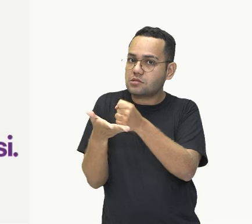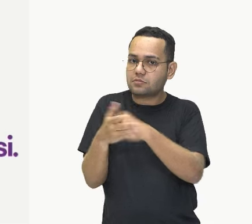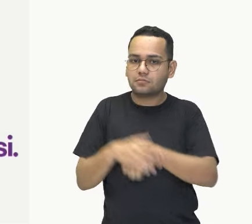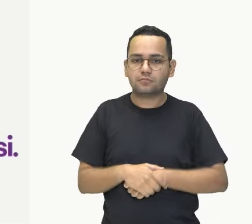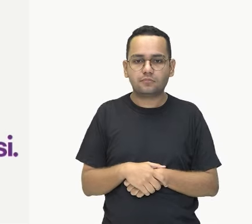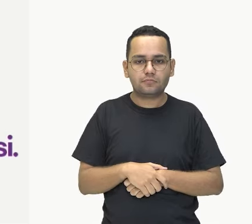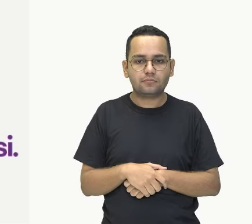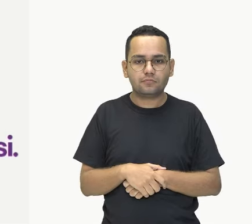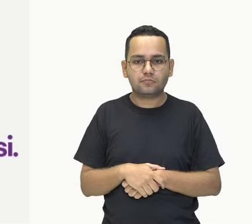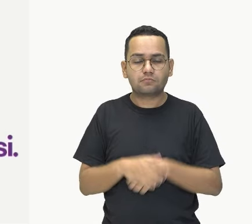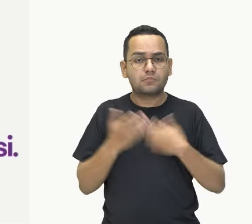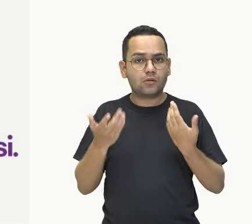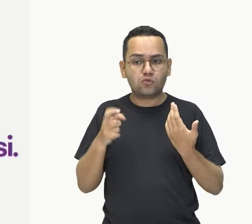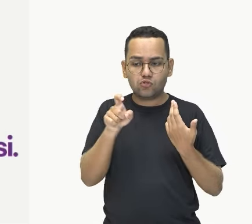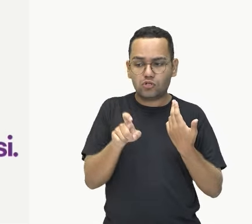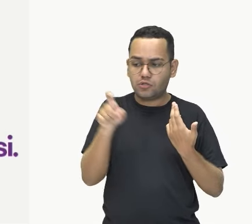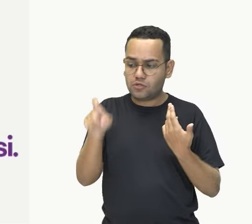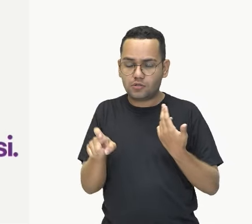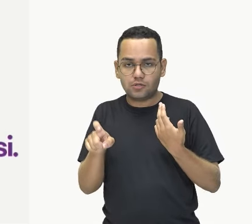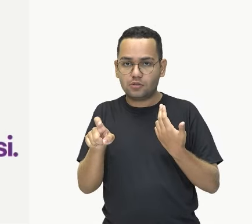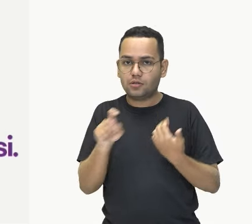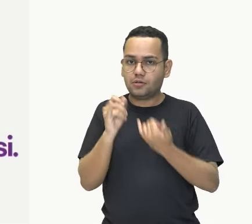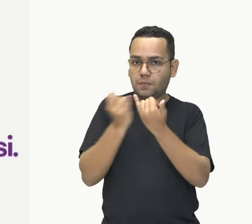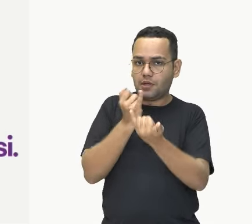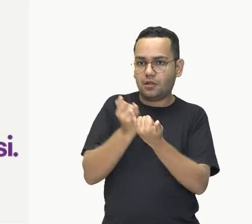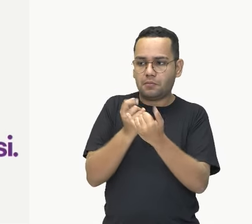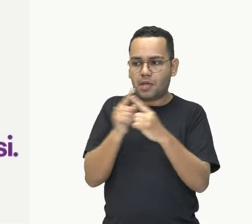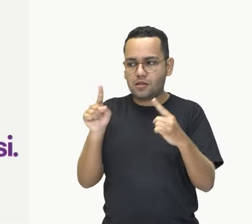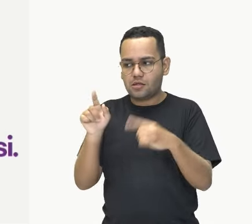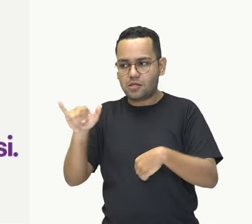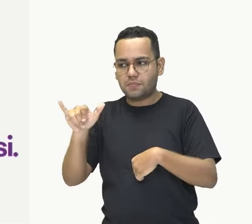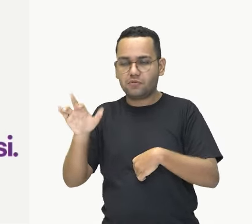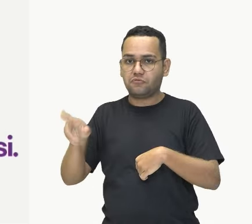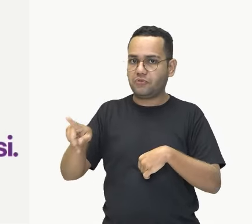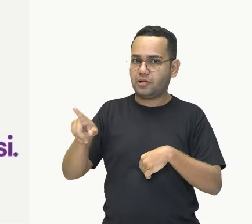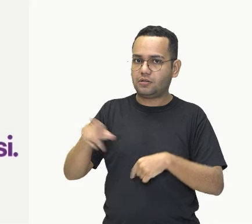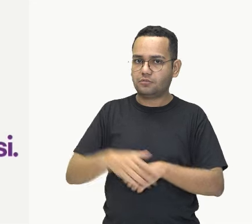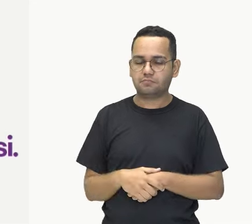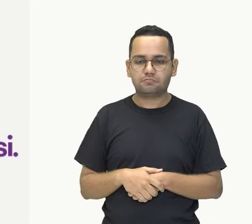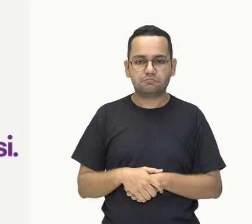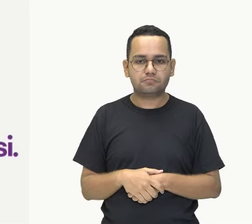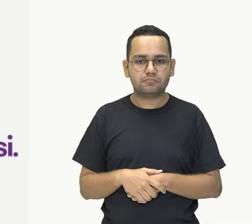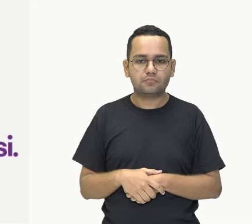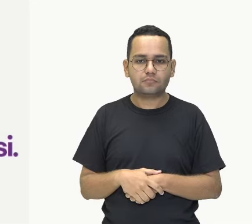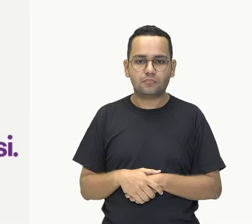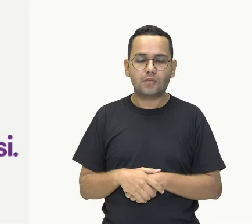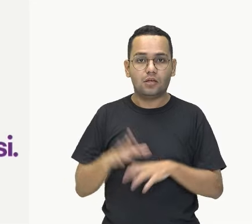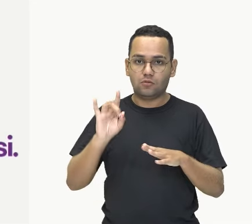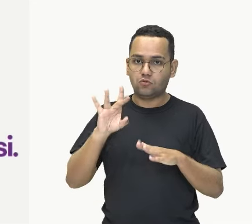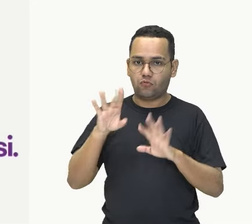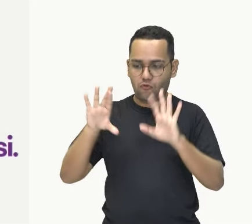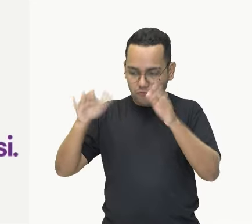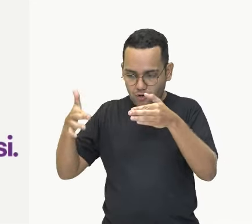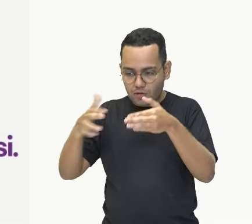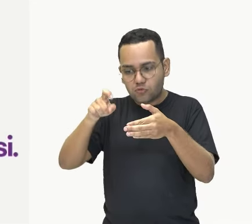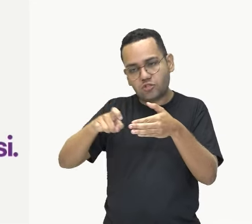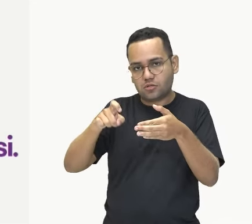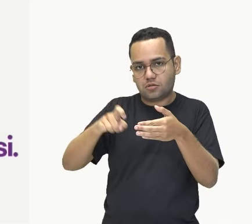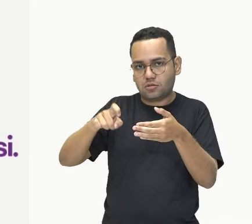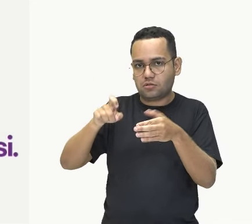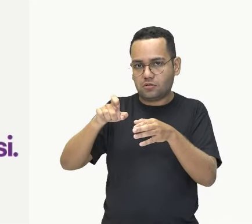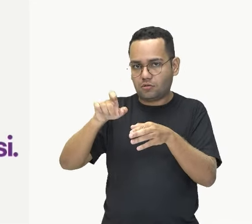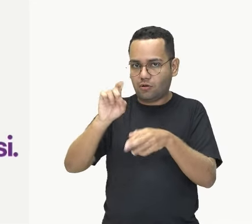e x é a mesma base, mas o y não é. Então, o que é que eu vou fazer? Eu vou multiplicar apenas o